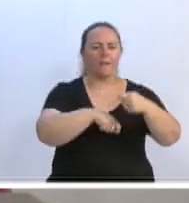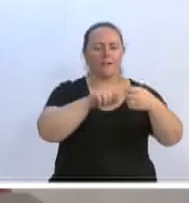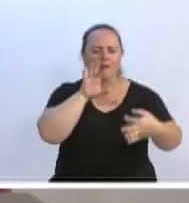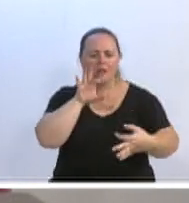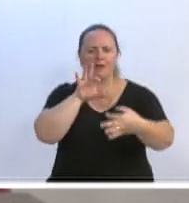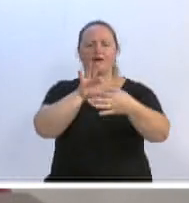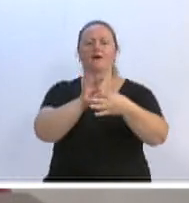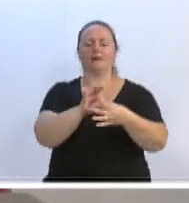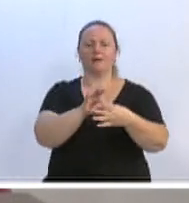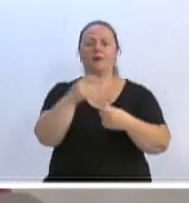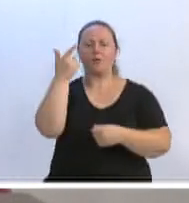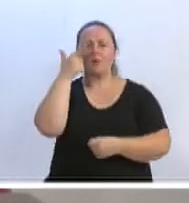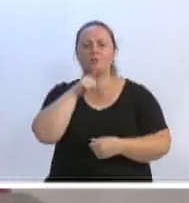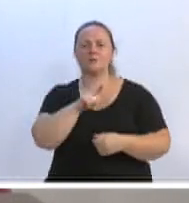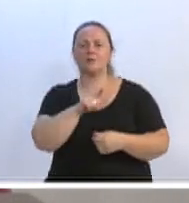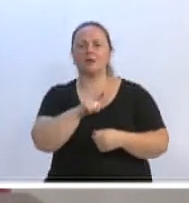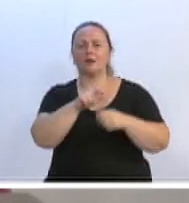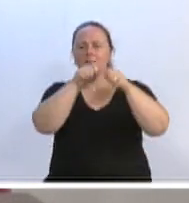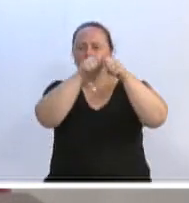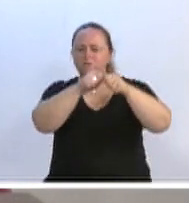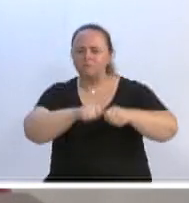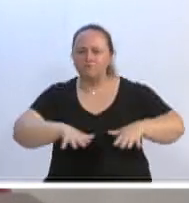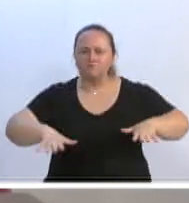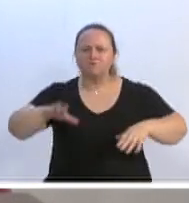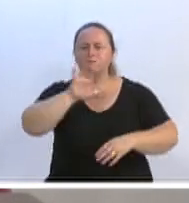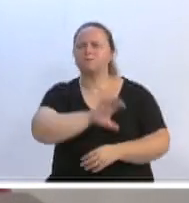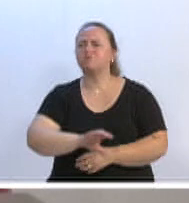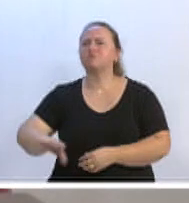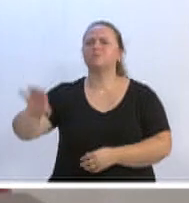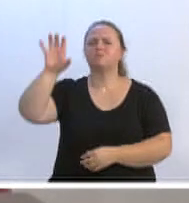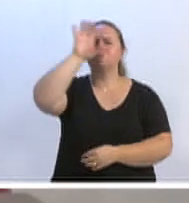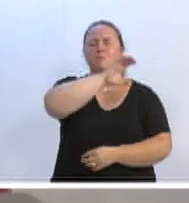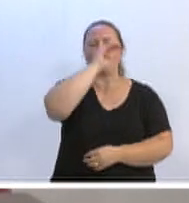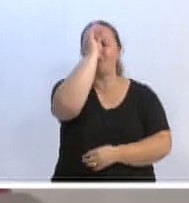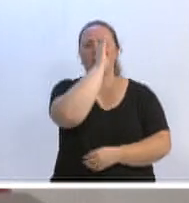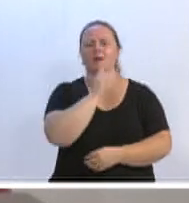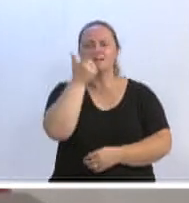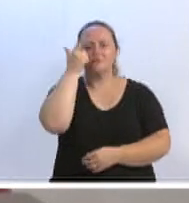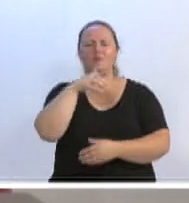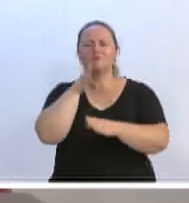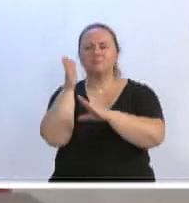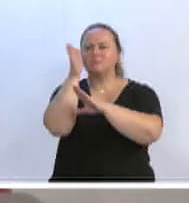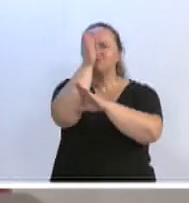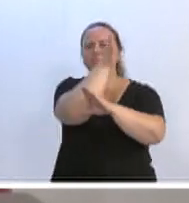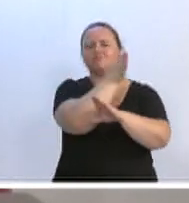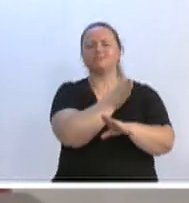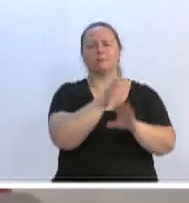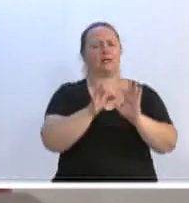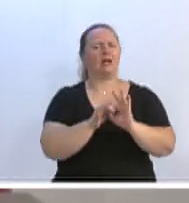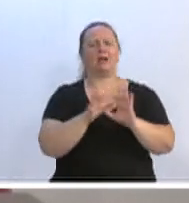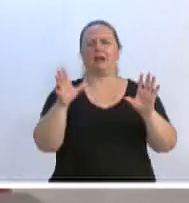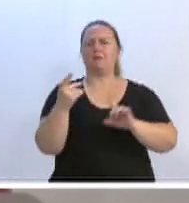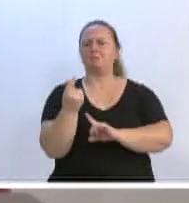centralizada, atender a todas as regiões do Brasil, independente do seu poder econômico.